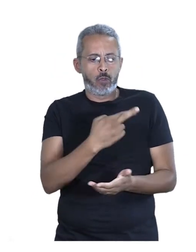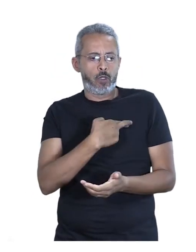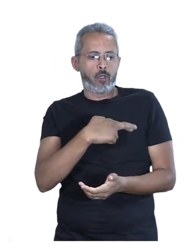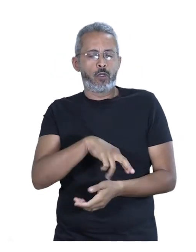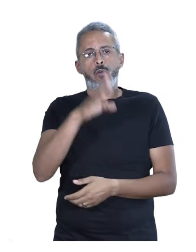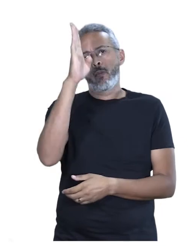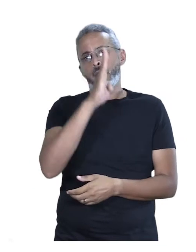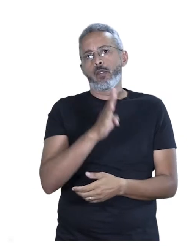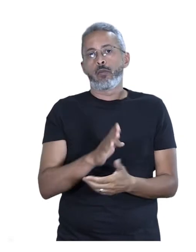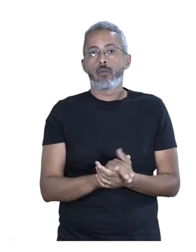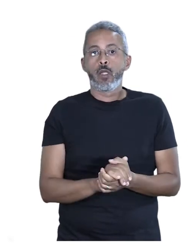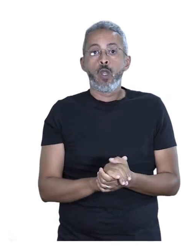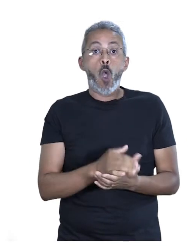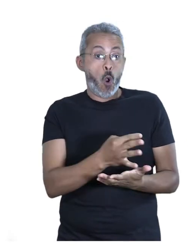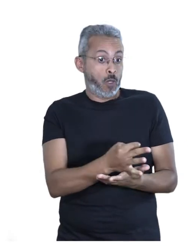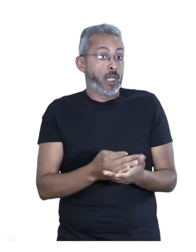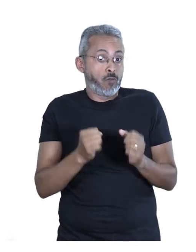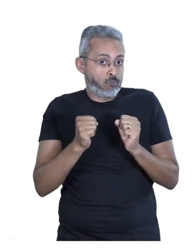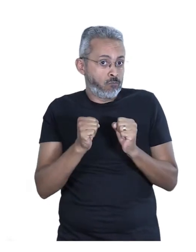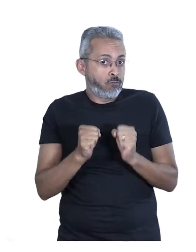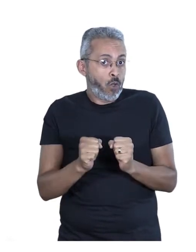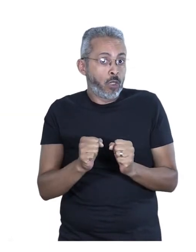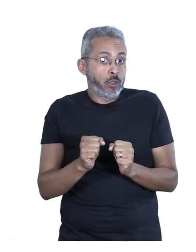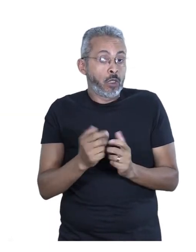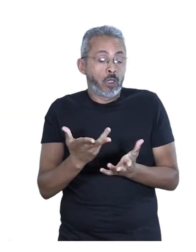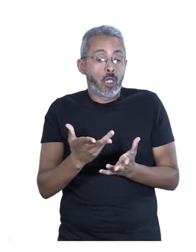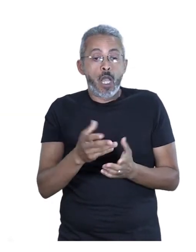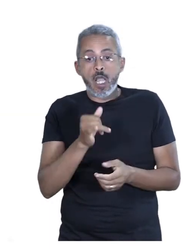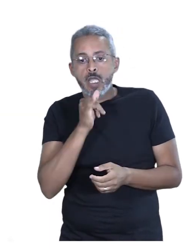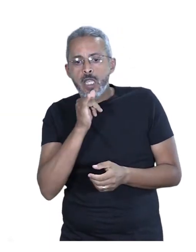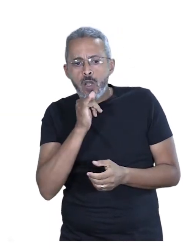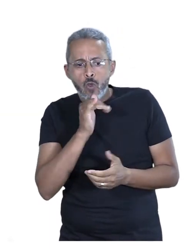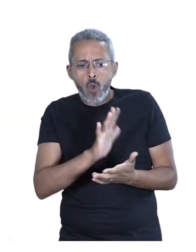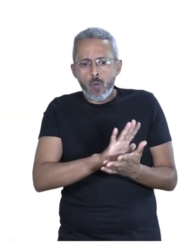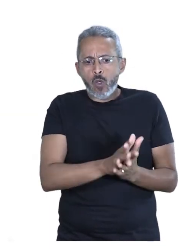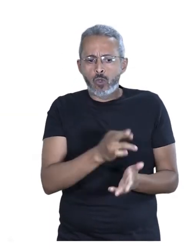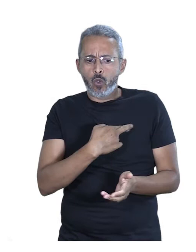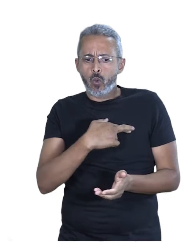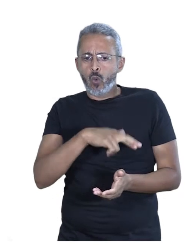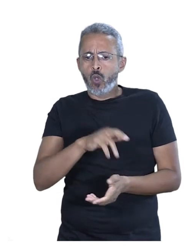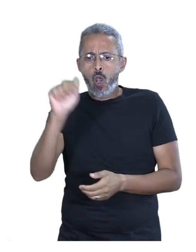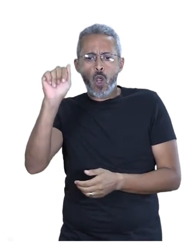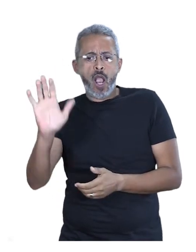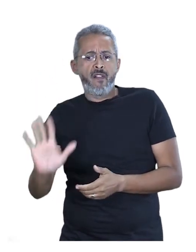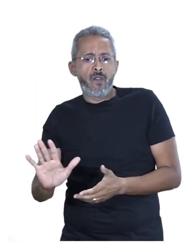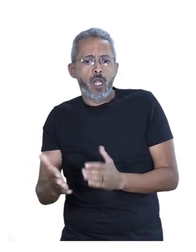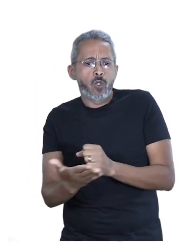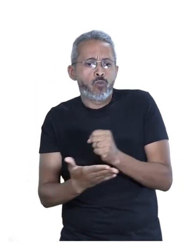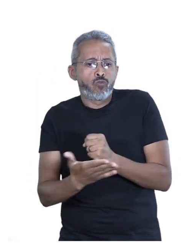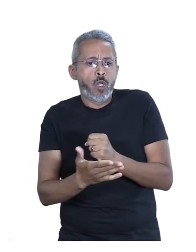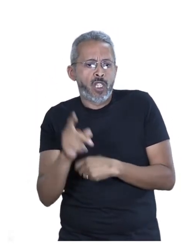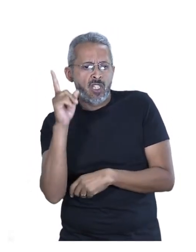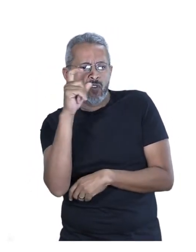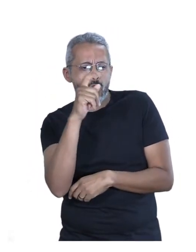no Brasil. Uma tese possível seria: o preconceito contra as religiões de matriz africana dificulta o